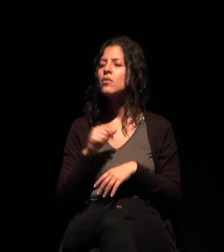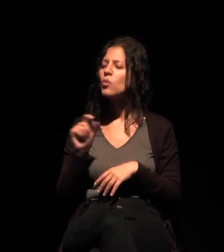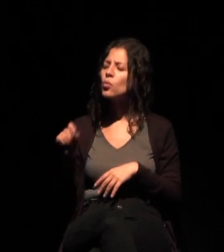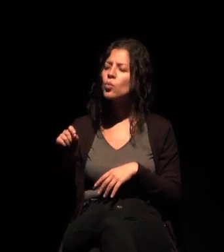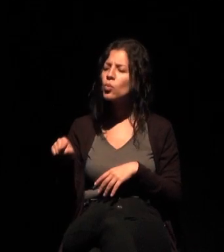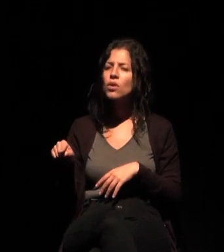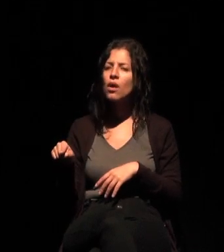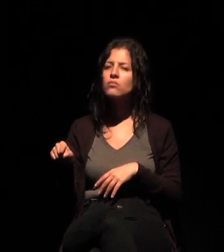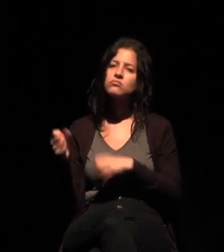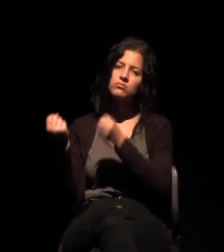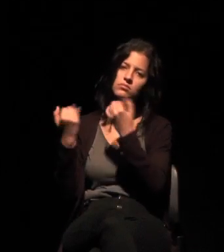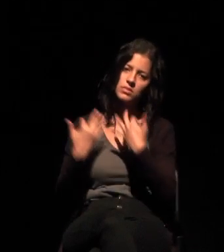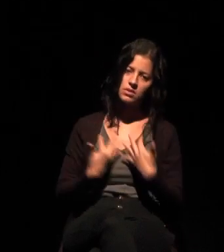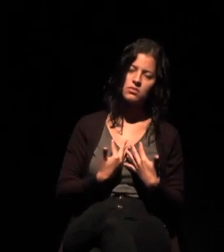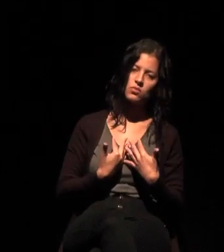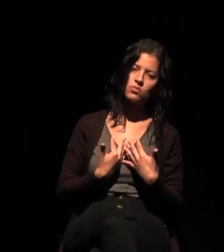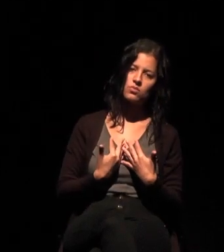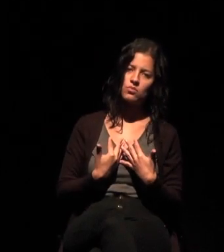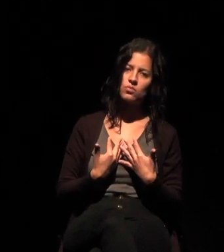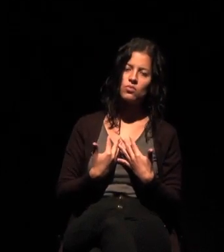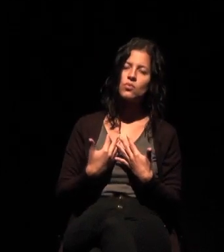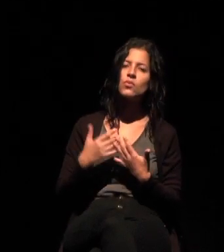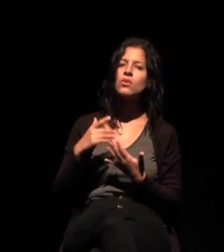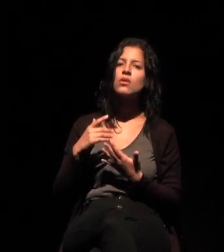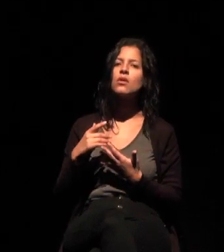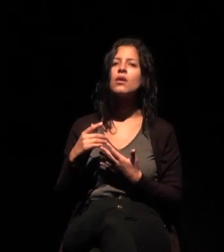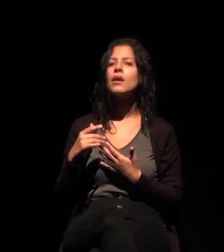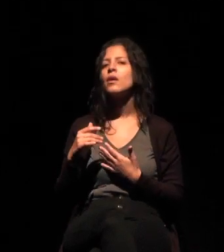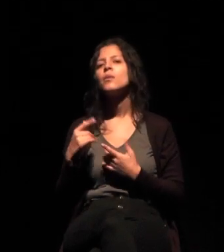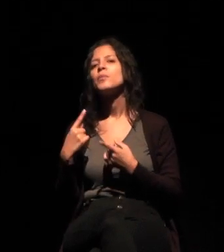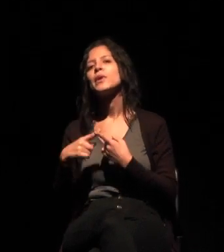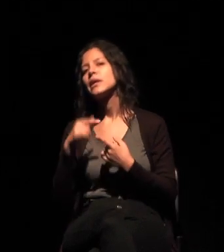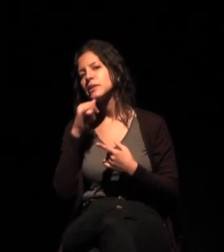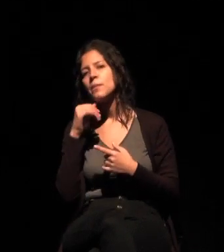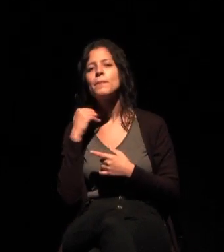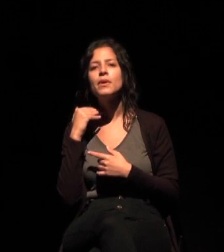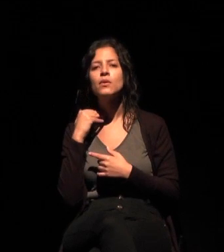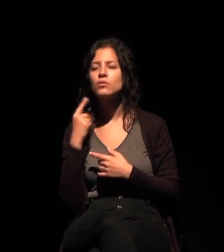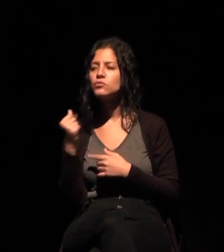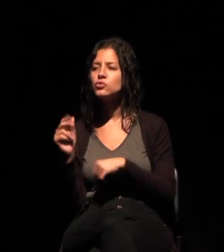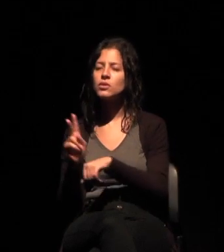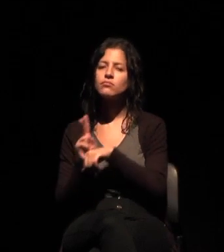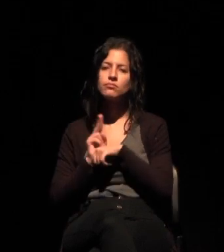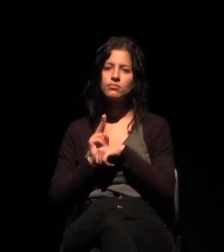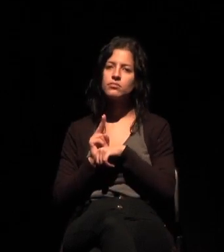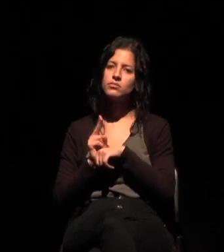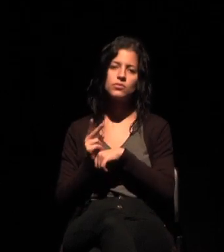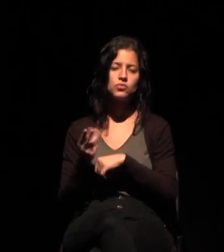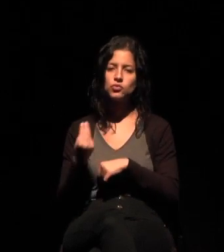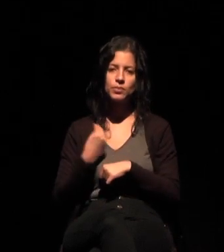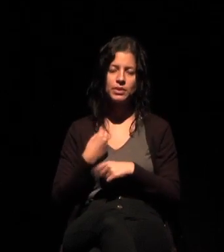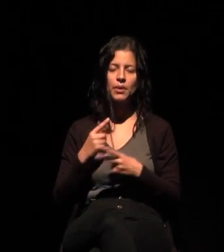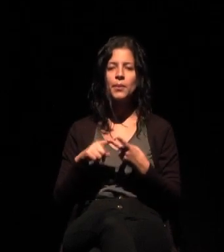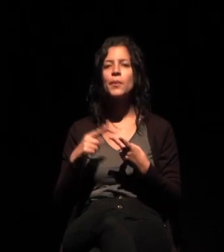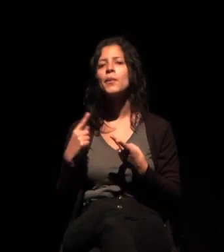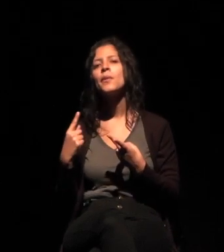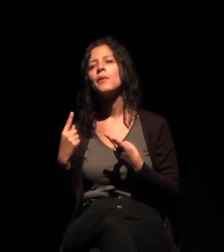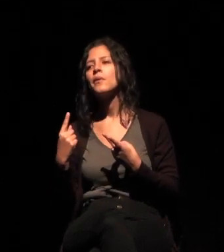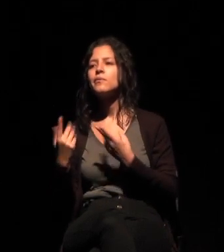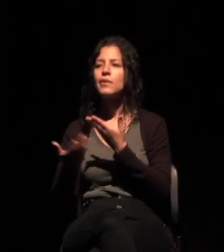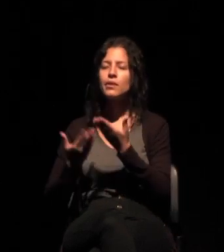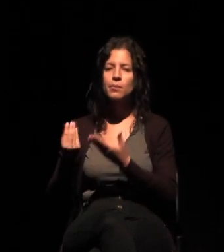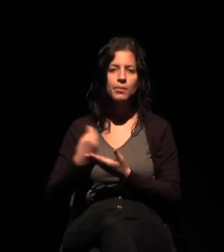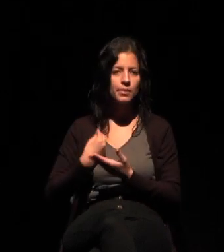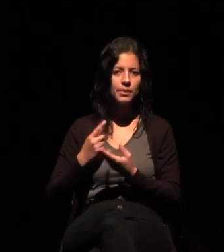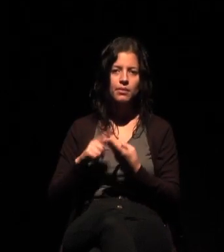explicação porque a decisão foi tomada porque o crédito foi concedido porque o tratamento não foi não foi dado